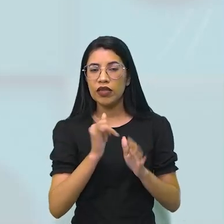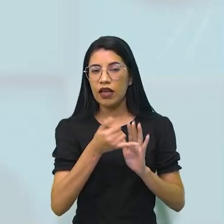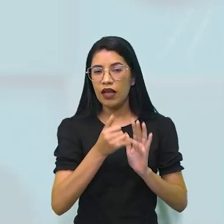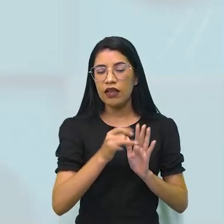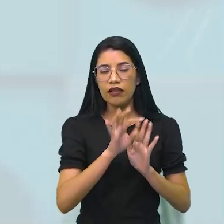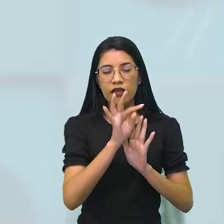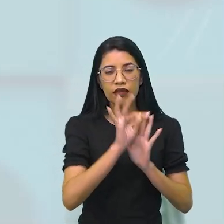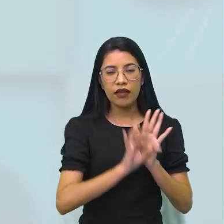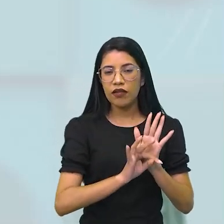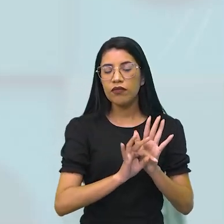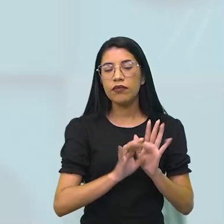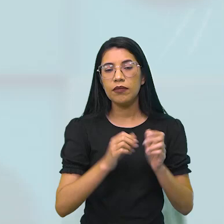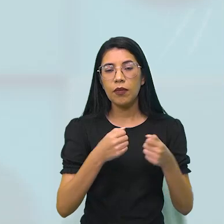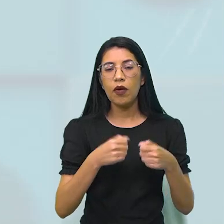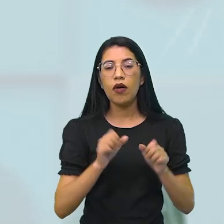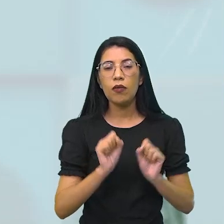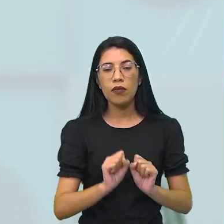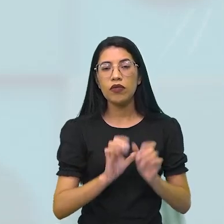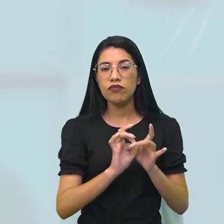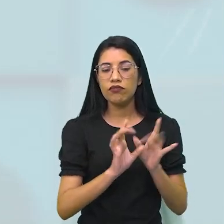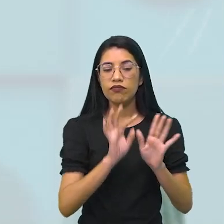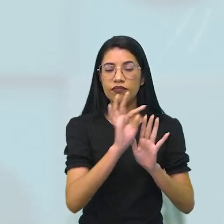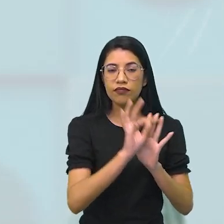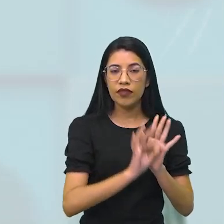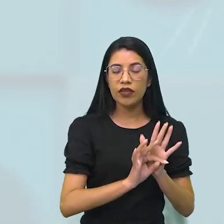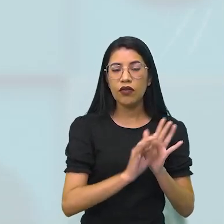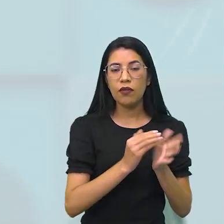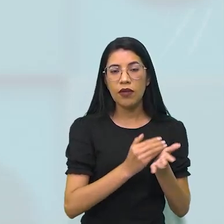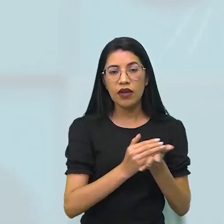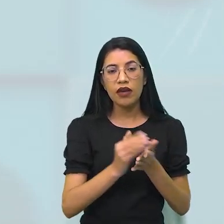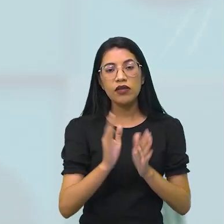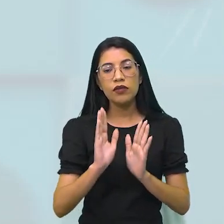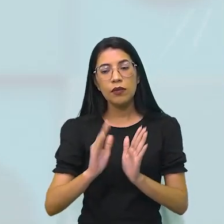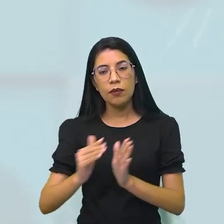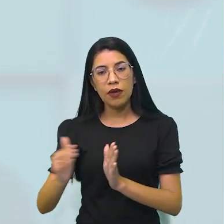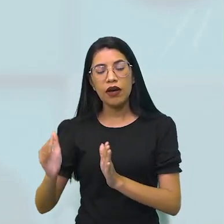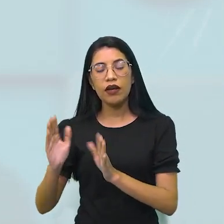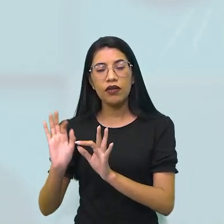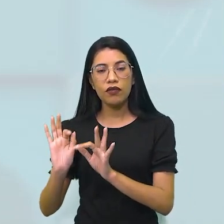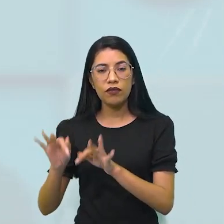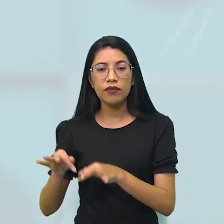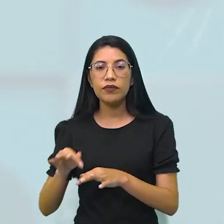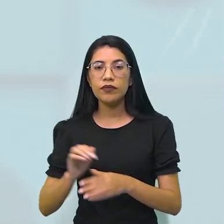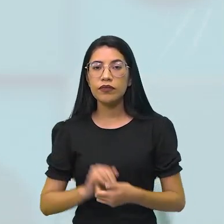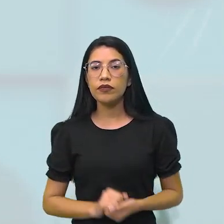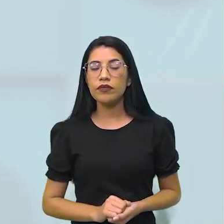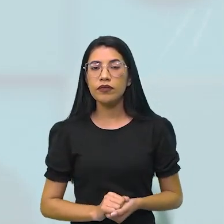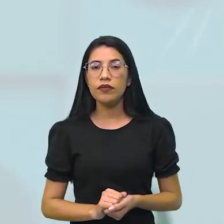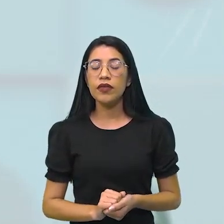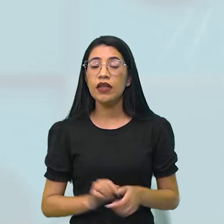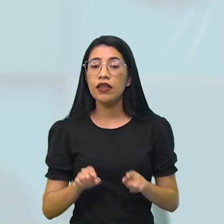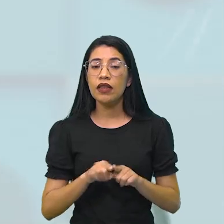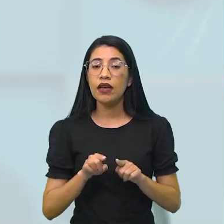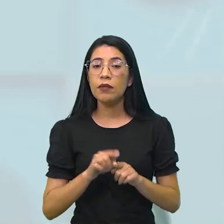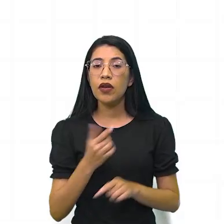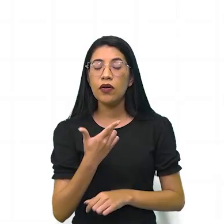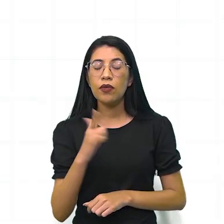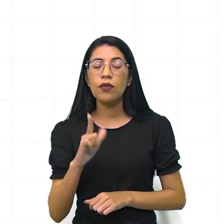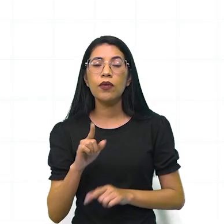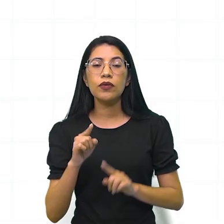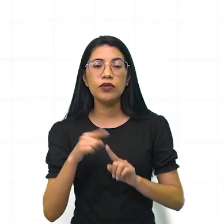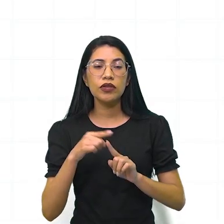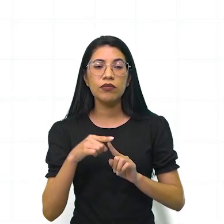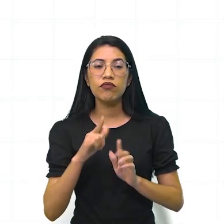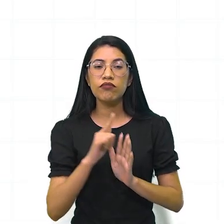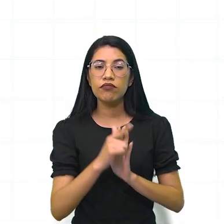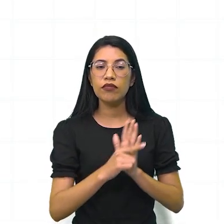ali na nossa narração principalmente, certo? E aí, além do nosso texto descritivo, nós temos o texto